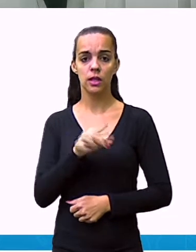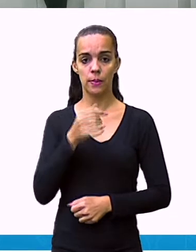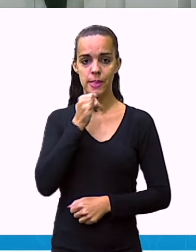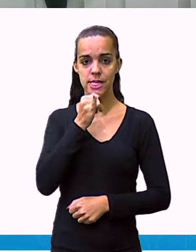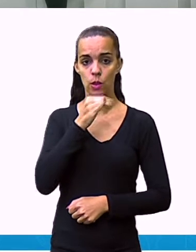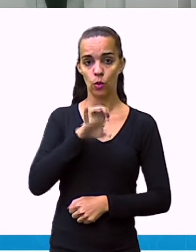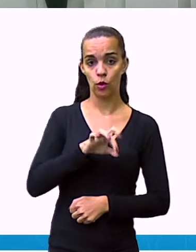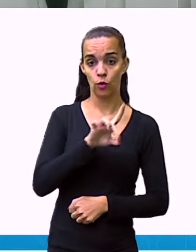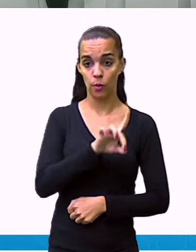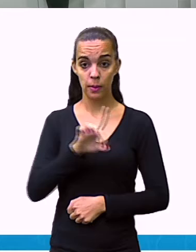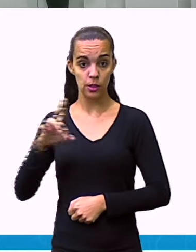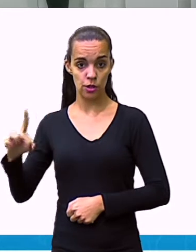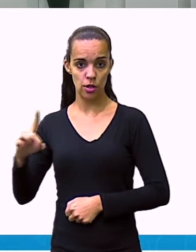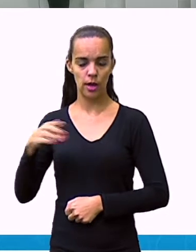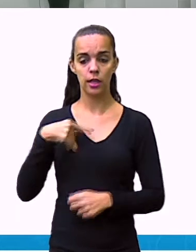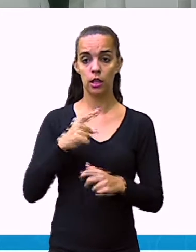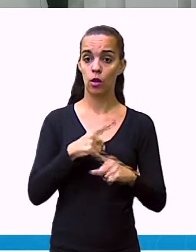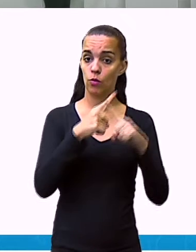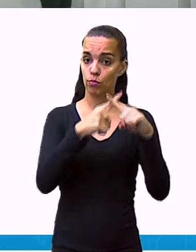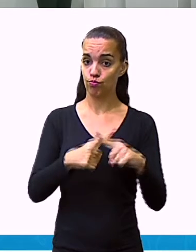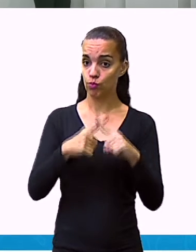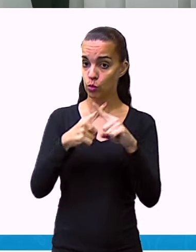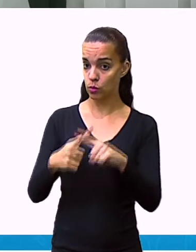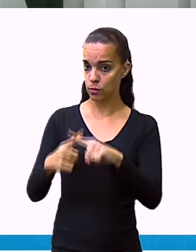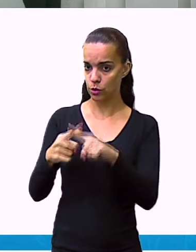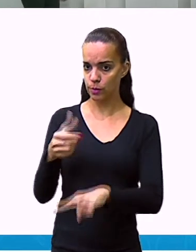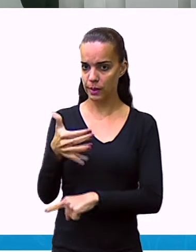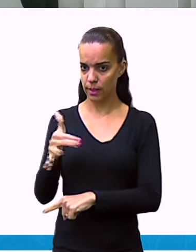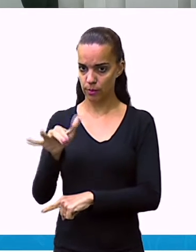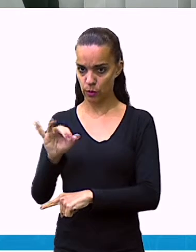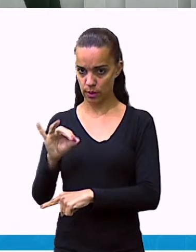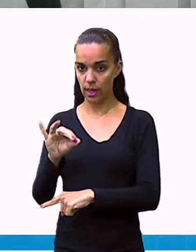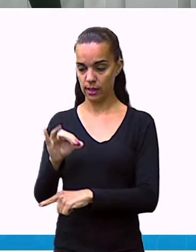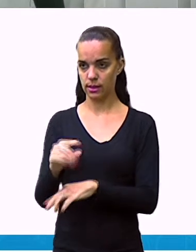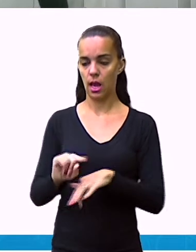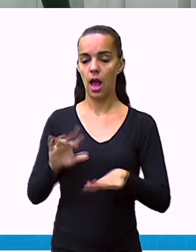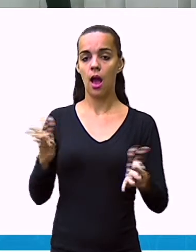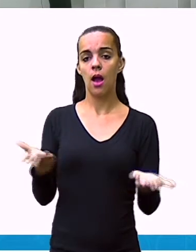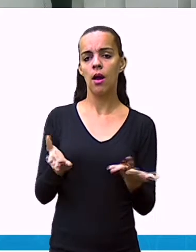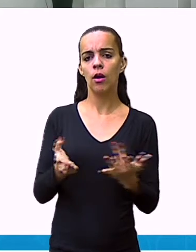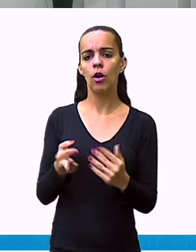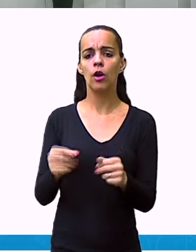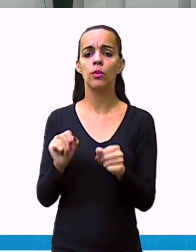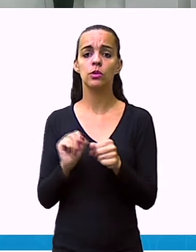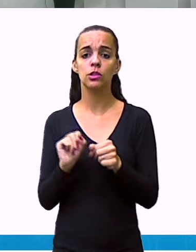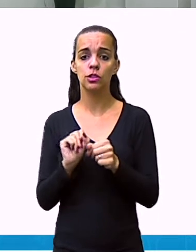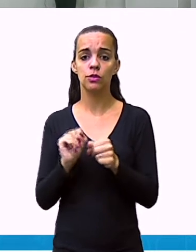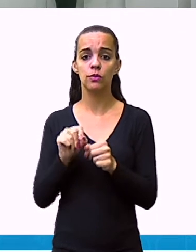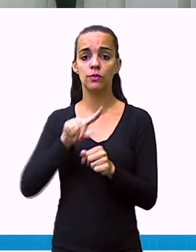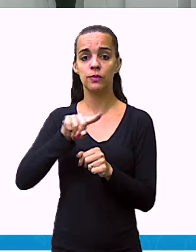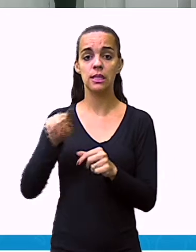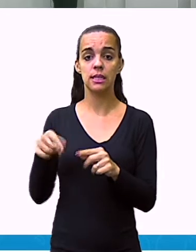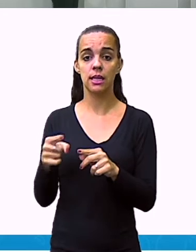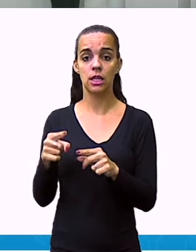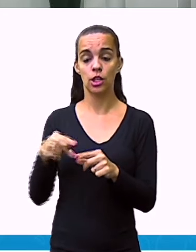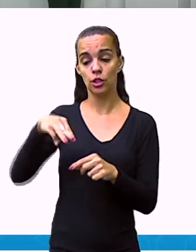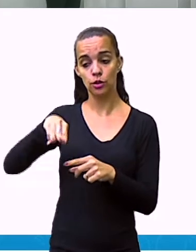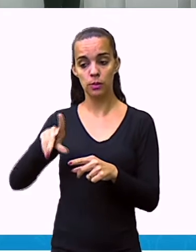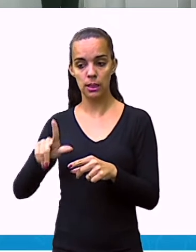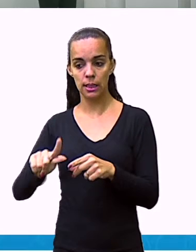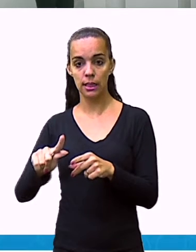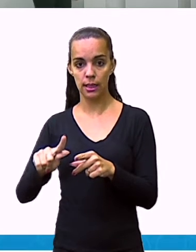quanta por 10 quantas vezes eu for caminhar se eu for da direita para esquerda